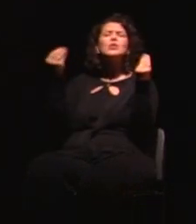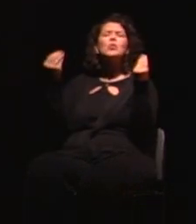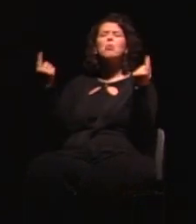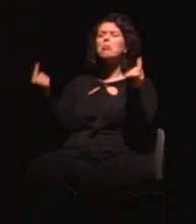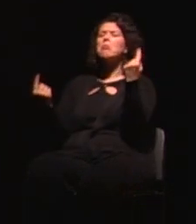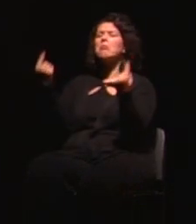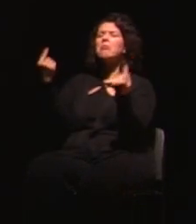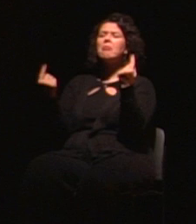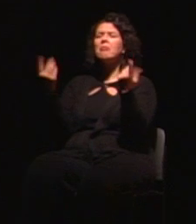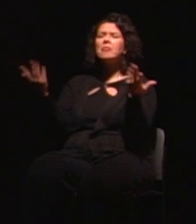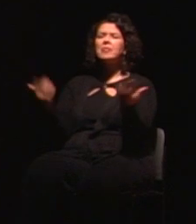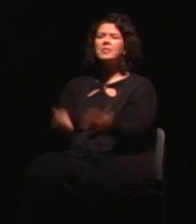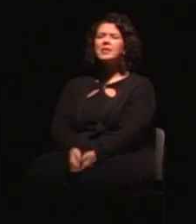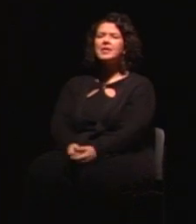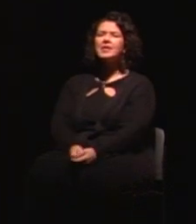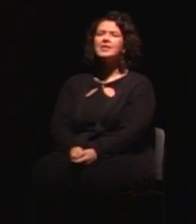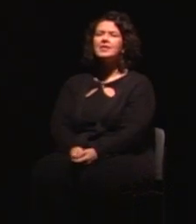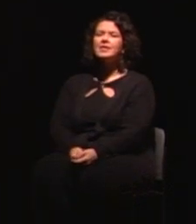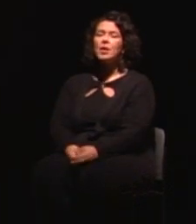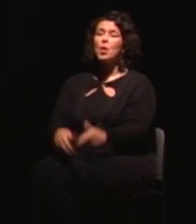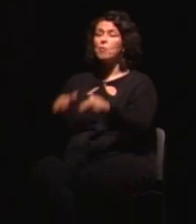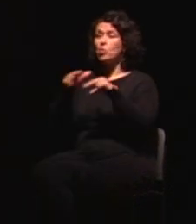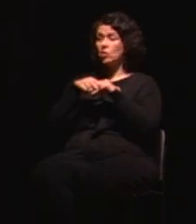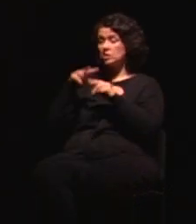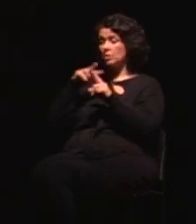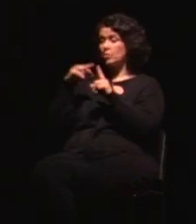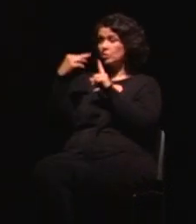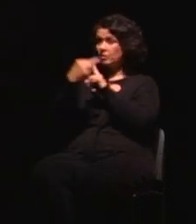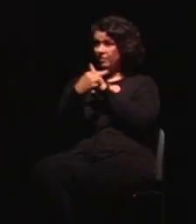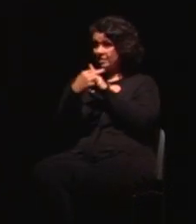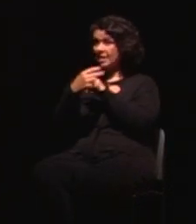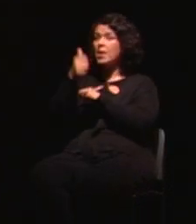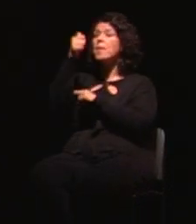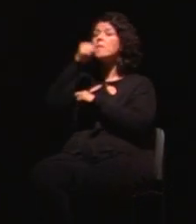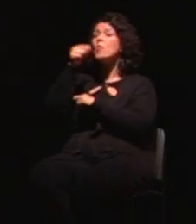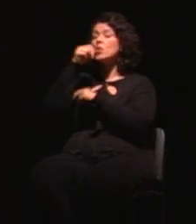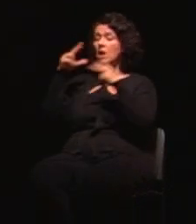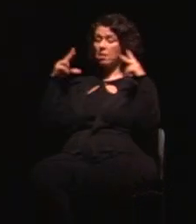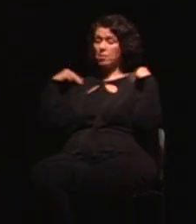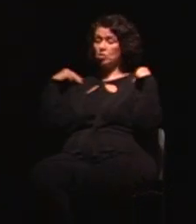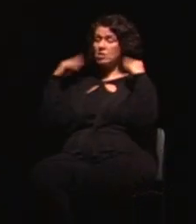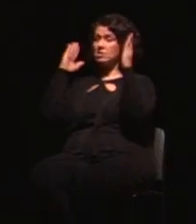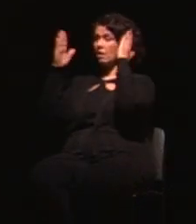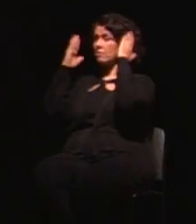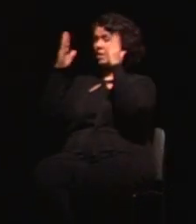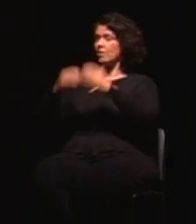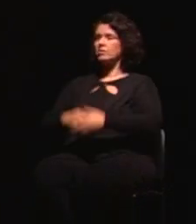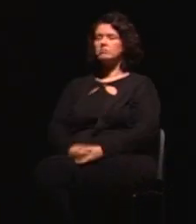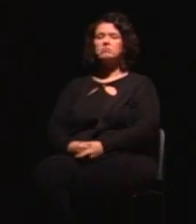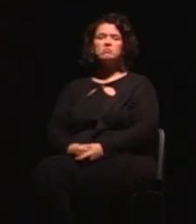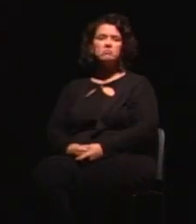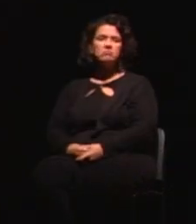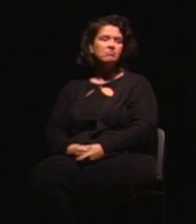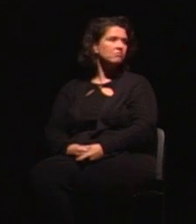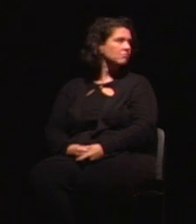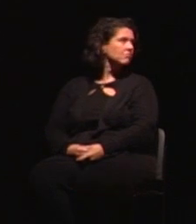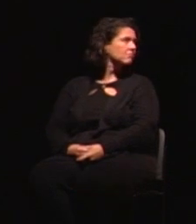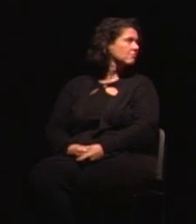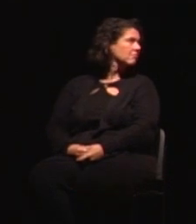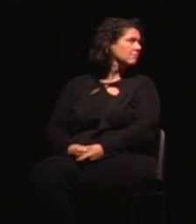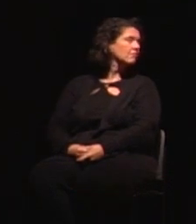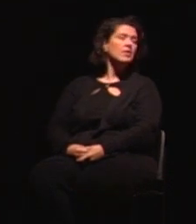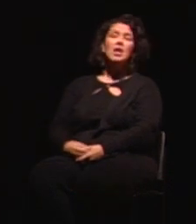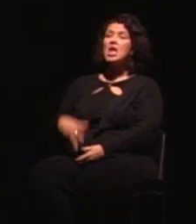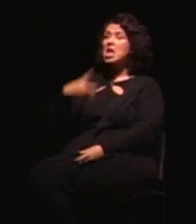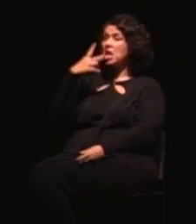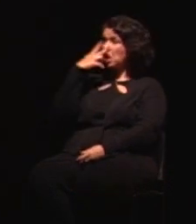você veria essa frase do ponto de vista de uma caminhoneira? Você sabe que eu acho que a caminhoneira hoje sai